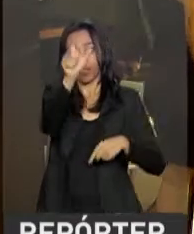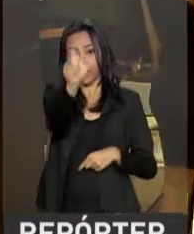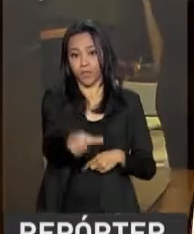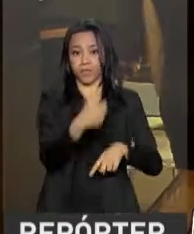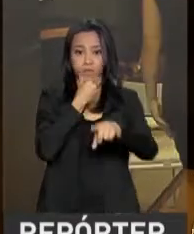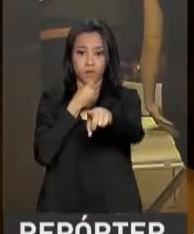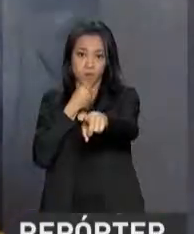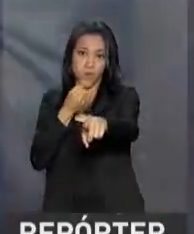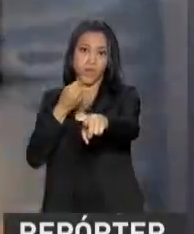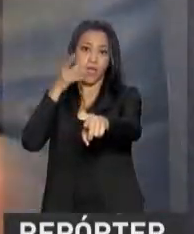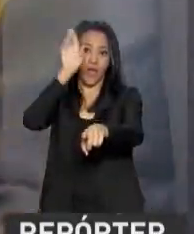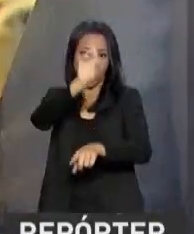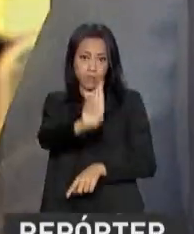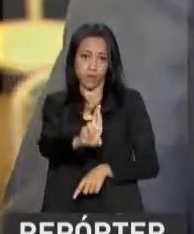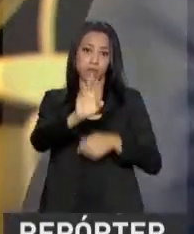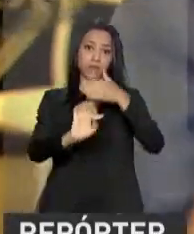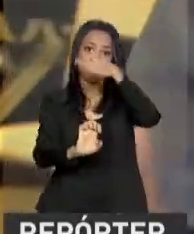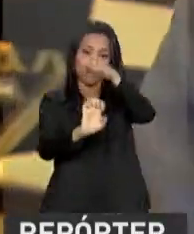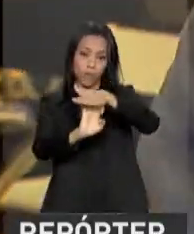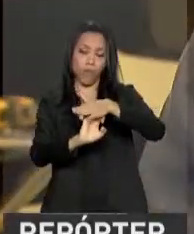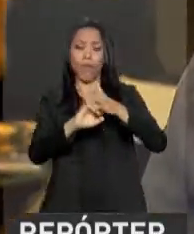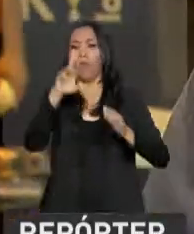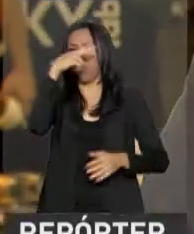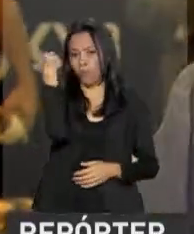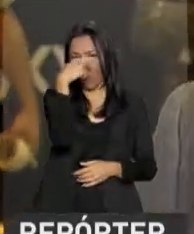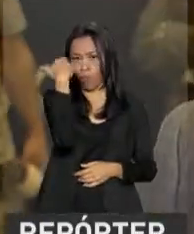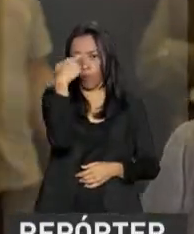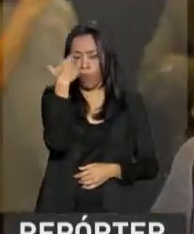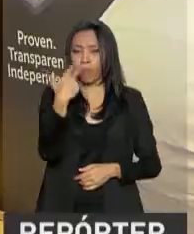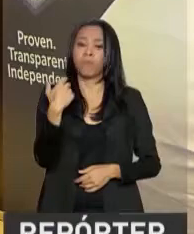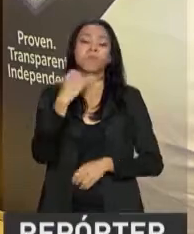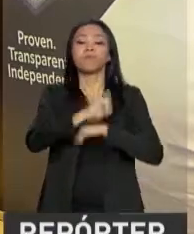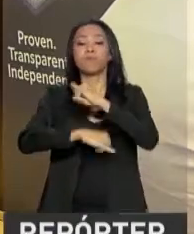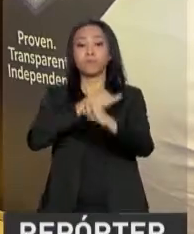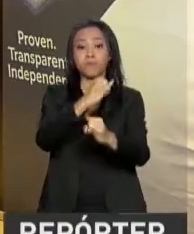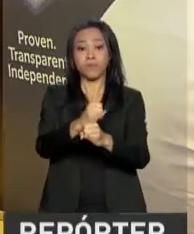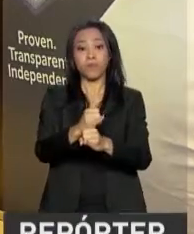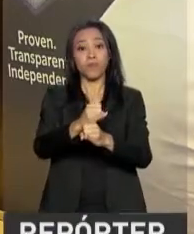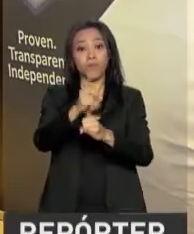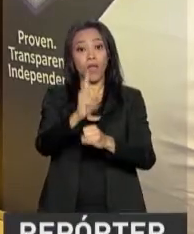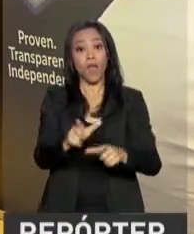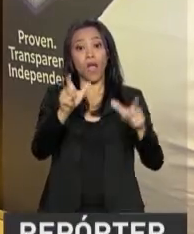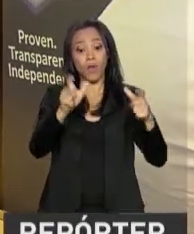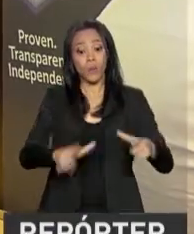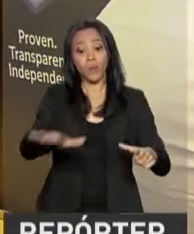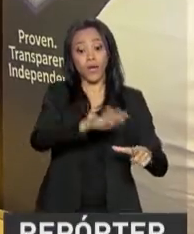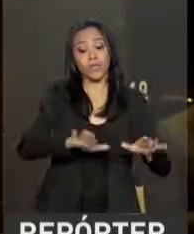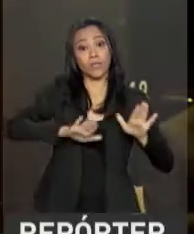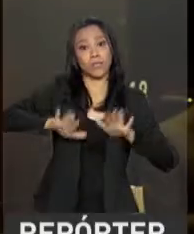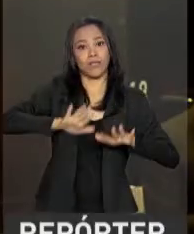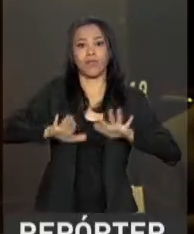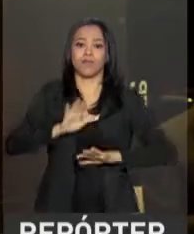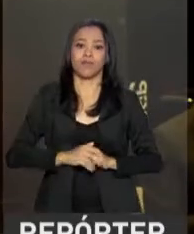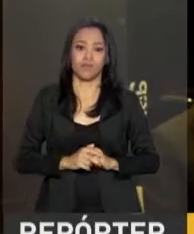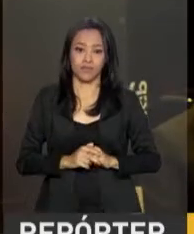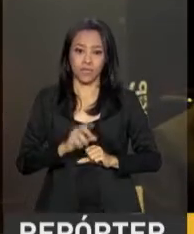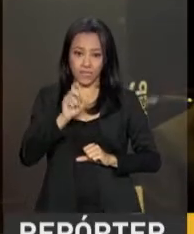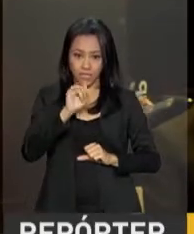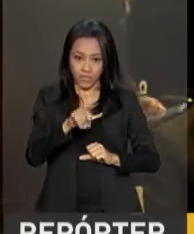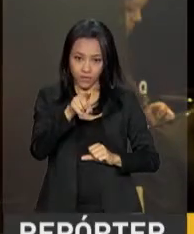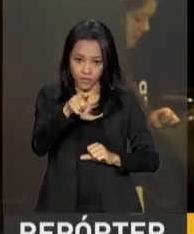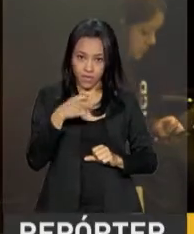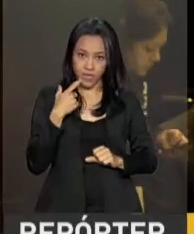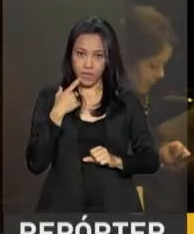santos representante de uma empresa russa a internet é um terreno que demanda cuidados se você baixou a